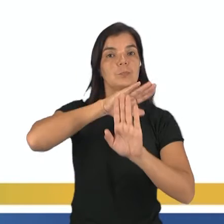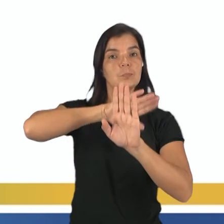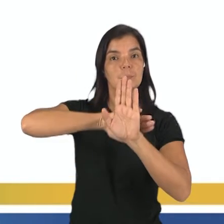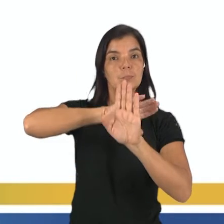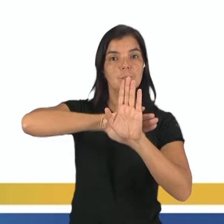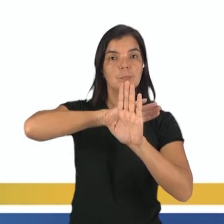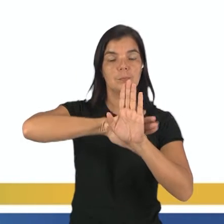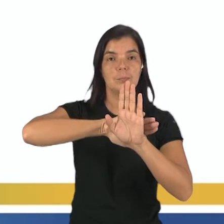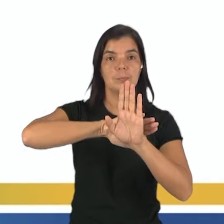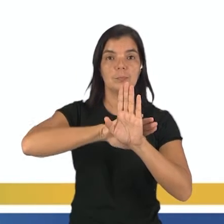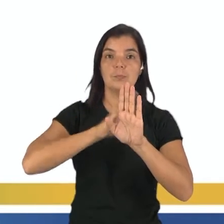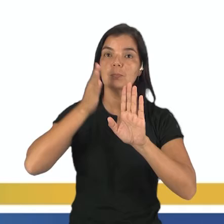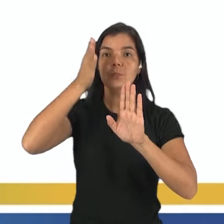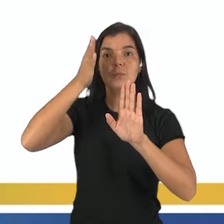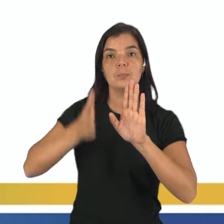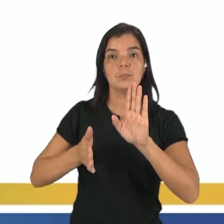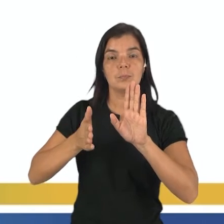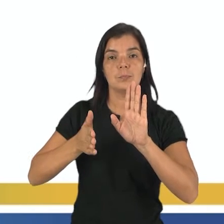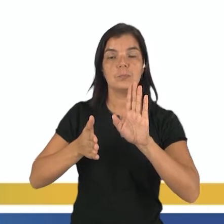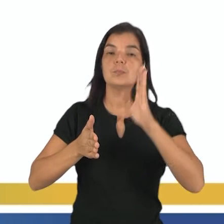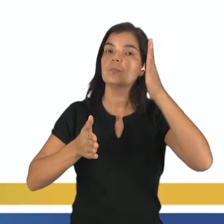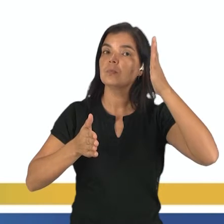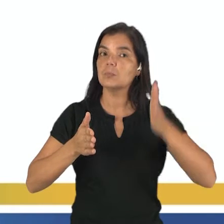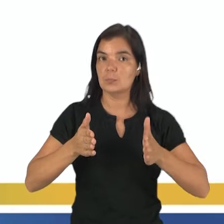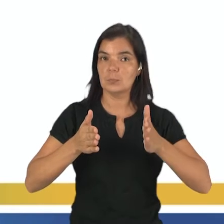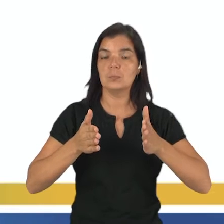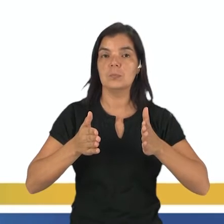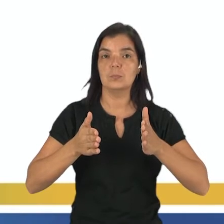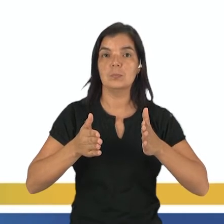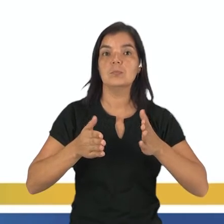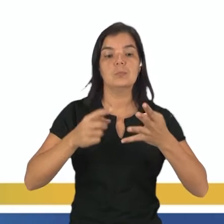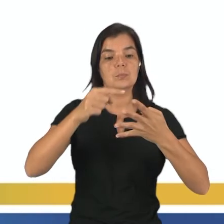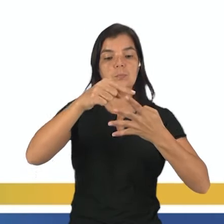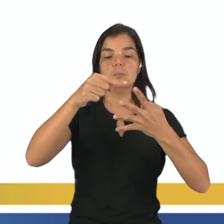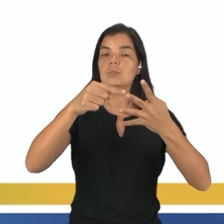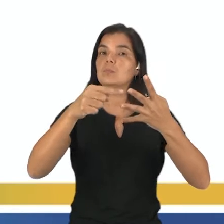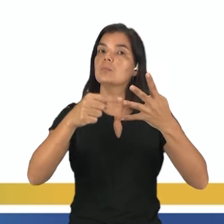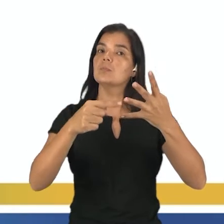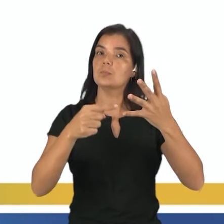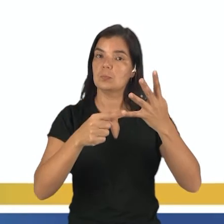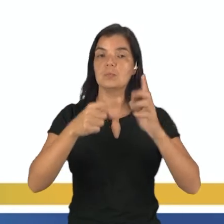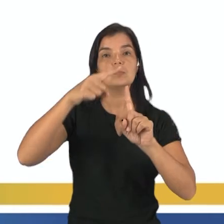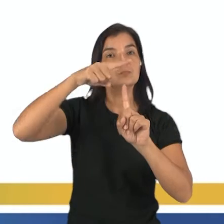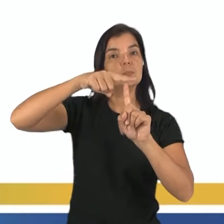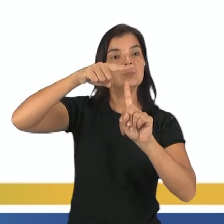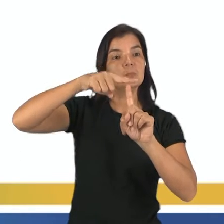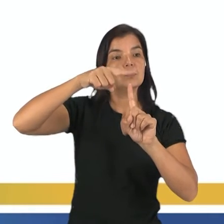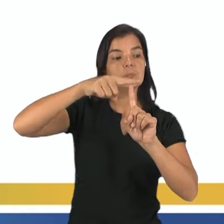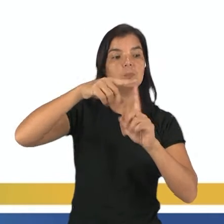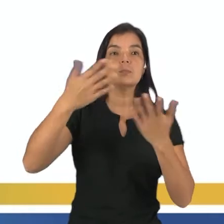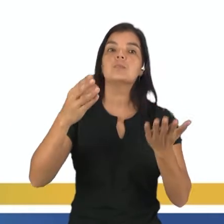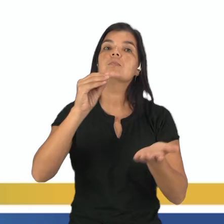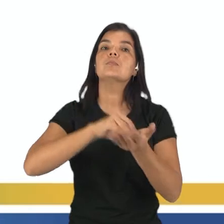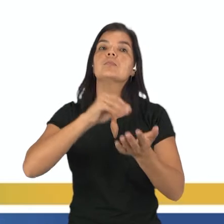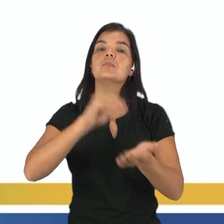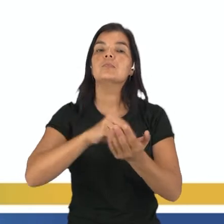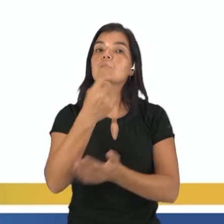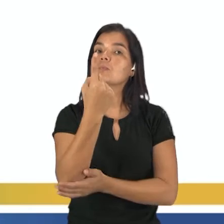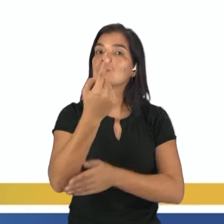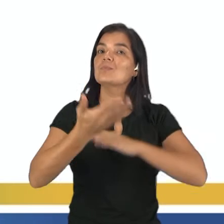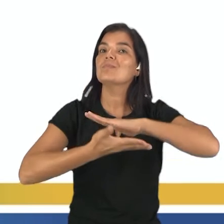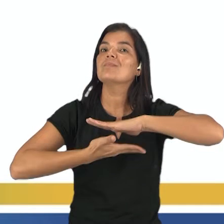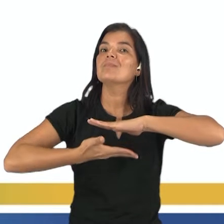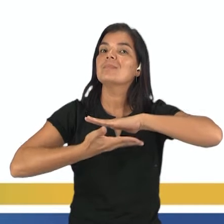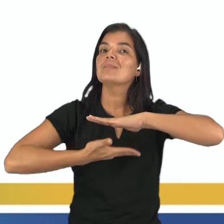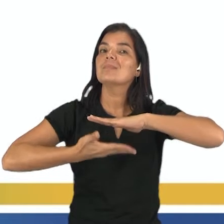trás, o do lado esquerdo e o do direito, ou seja, 4 faces laterais. Ah, faltou uma, a base,